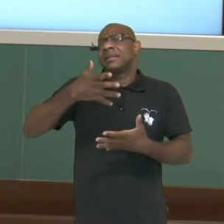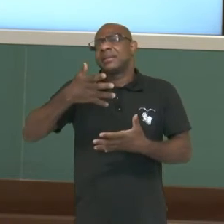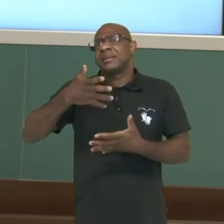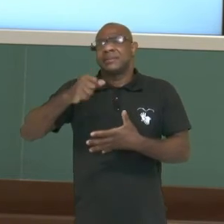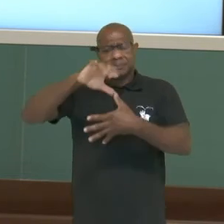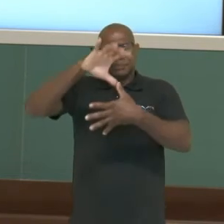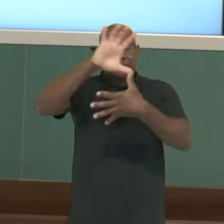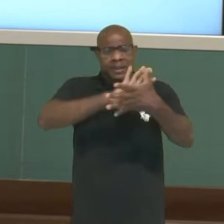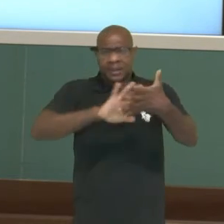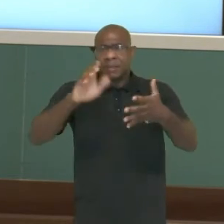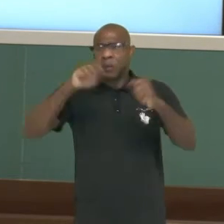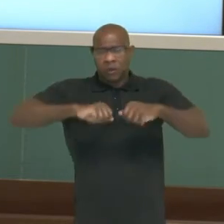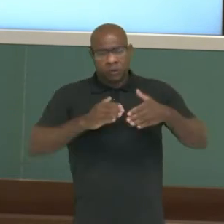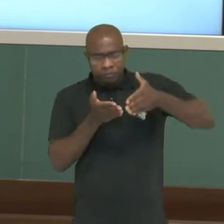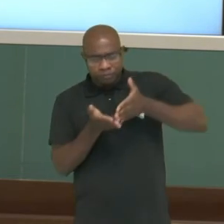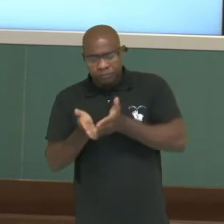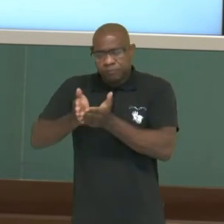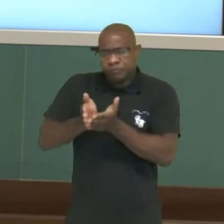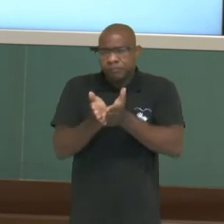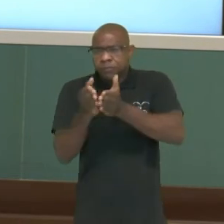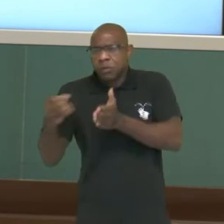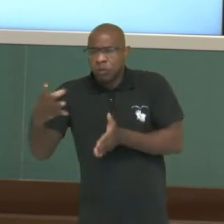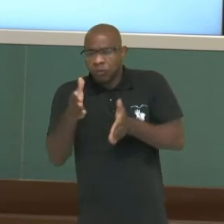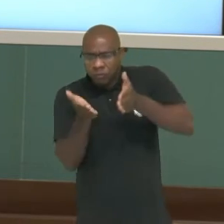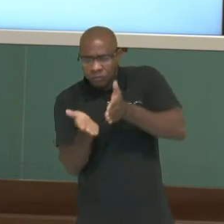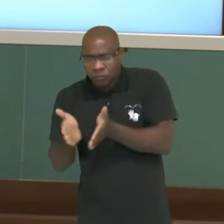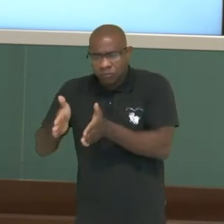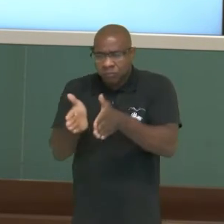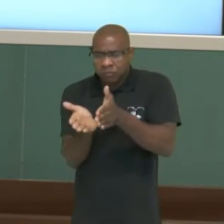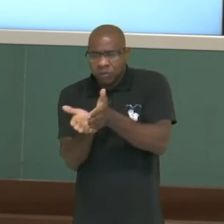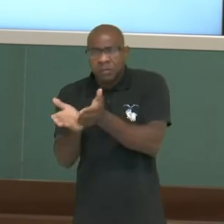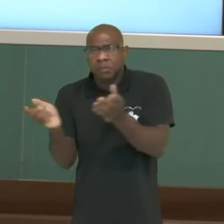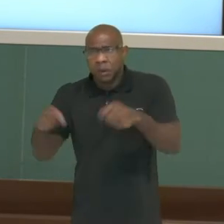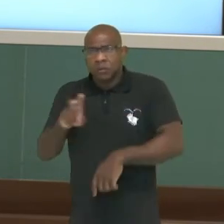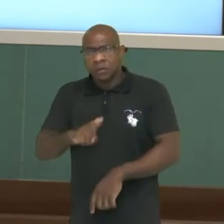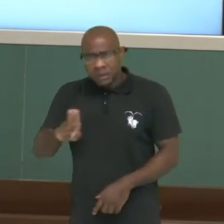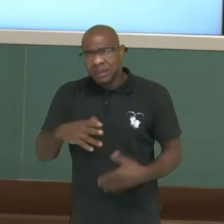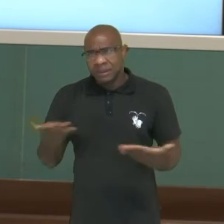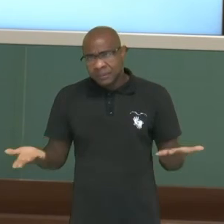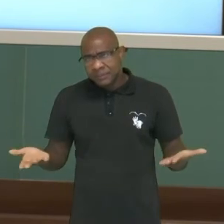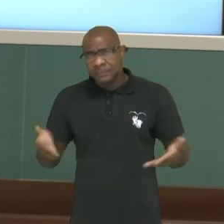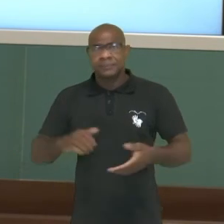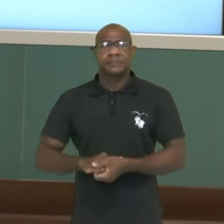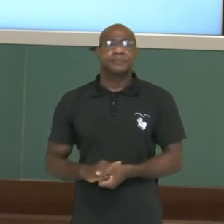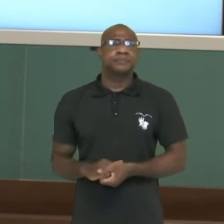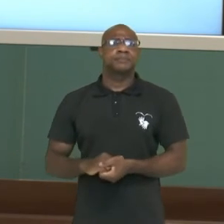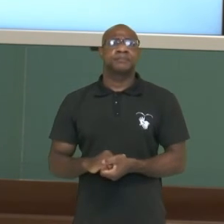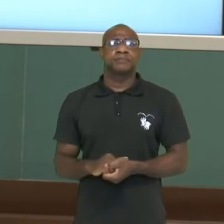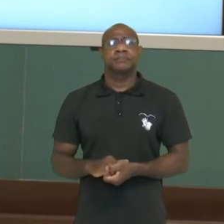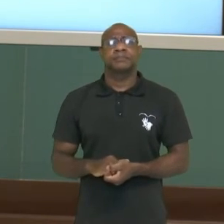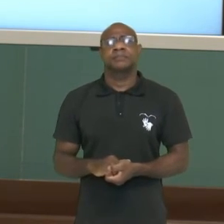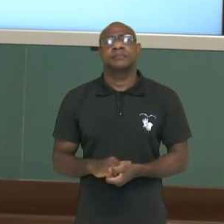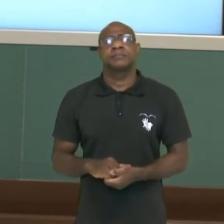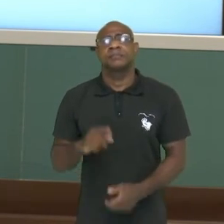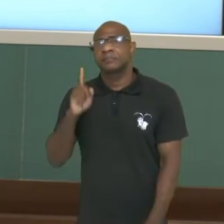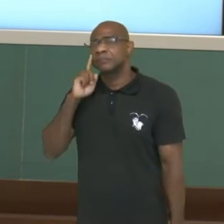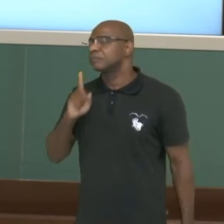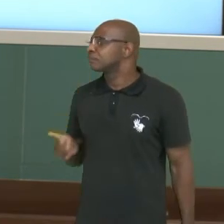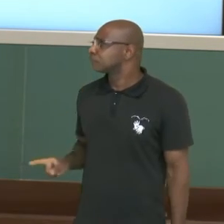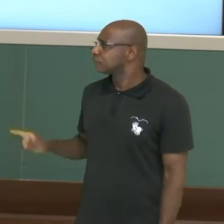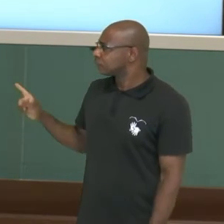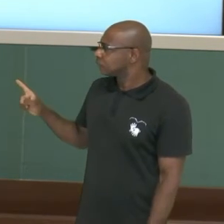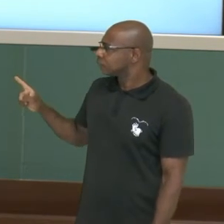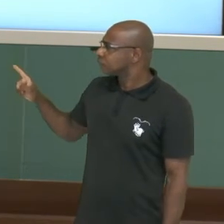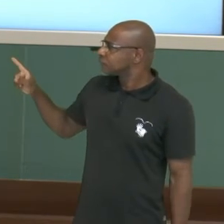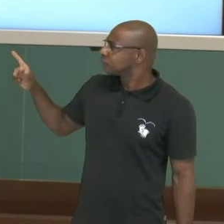poderão utilizar essas rotas? Nós vamos ver que há uma disputa aí, ok? Então, olha só, o domínio do Ártico. Então,